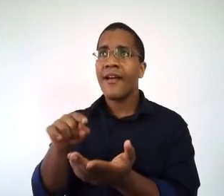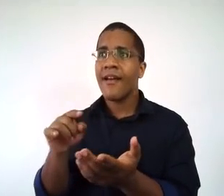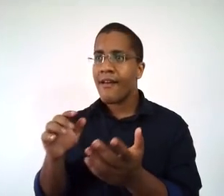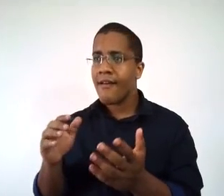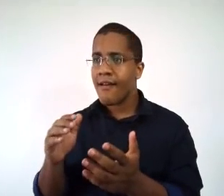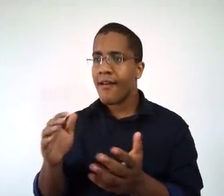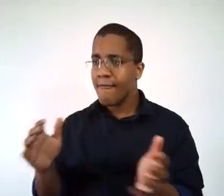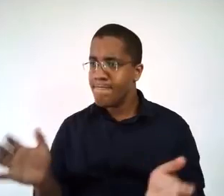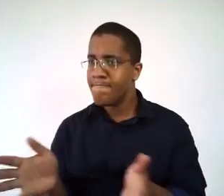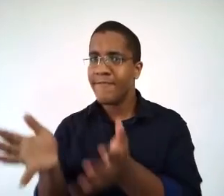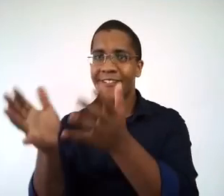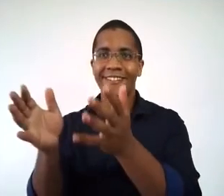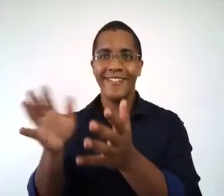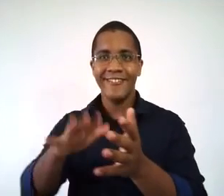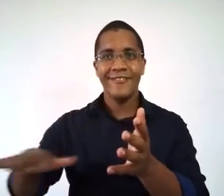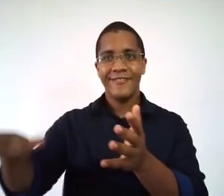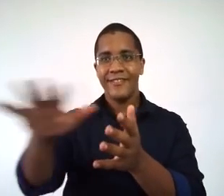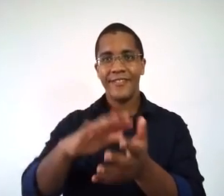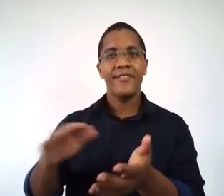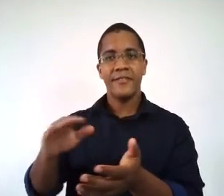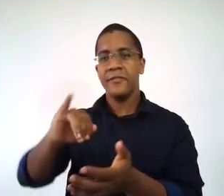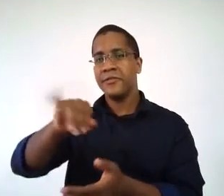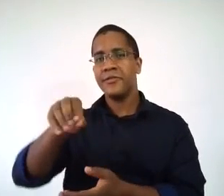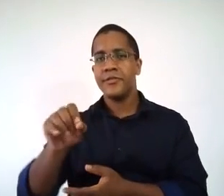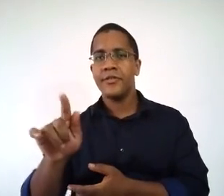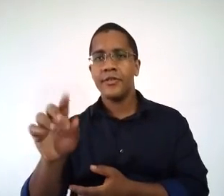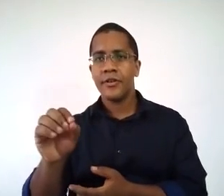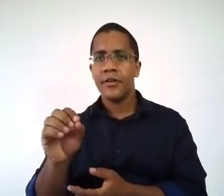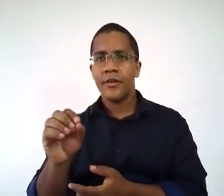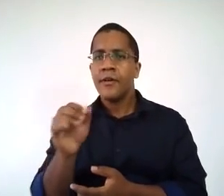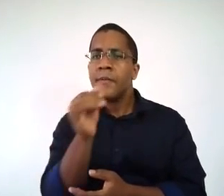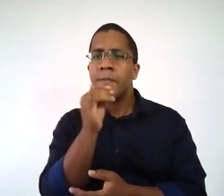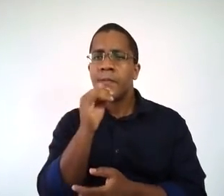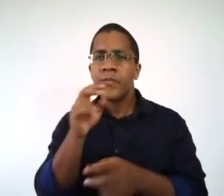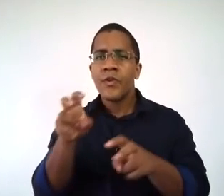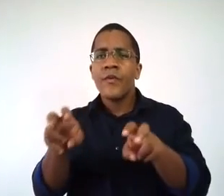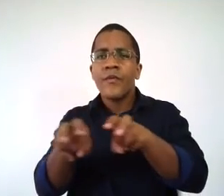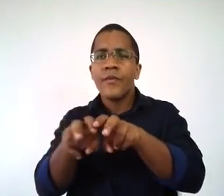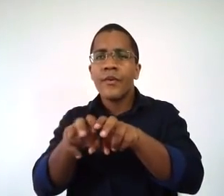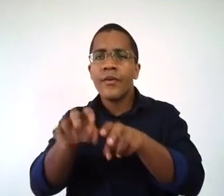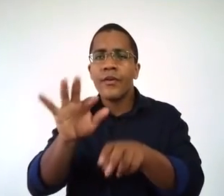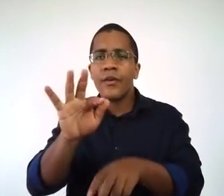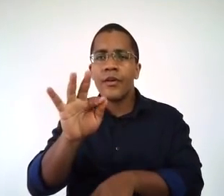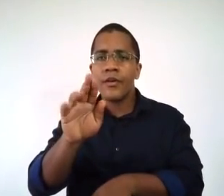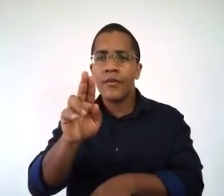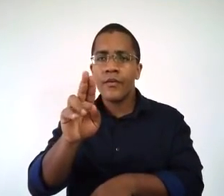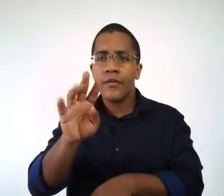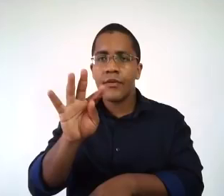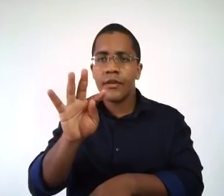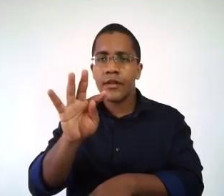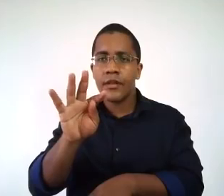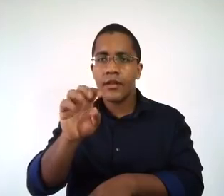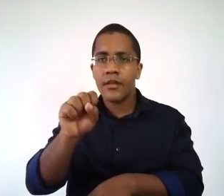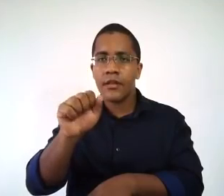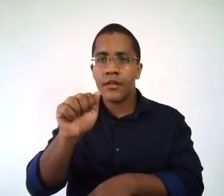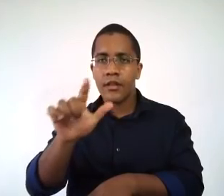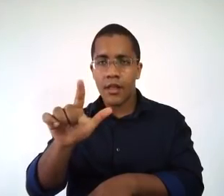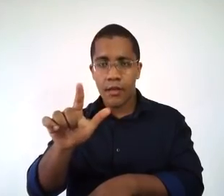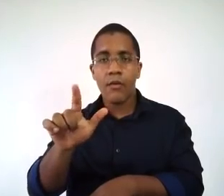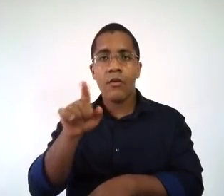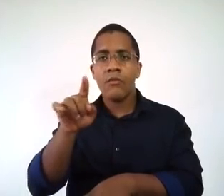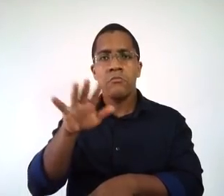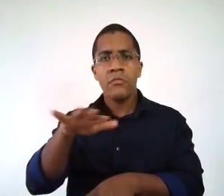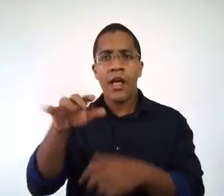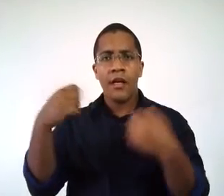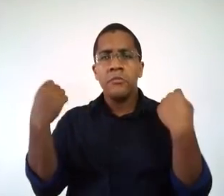esportivas. Professora, então a senhora quer dizer que aquela forma que a gente joga o futsal na aula de educação